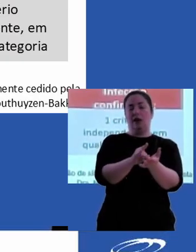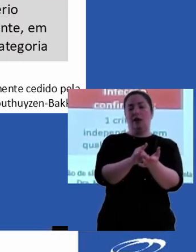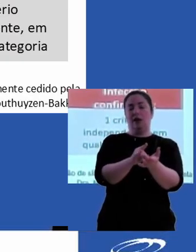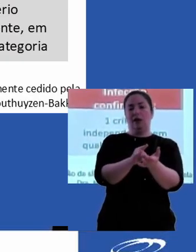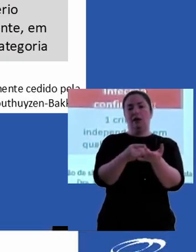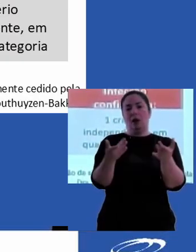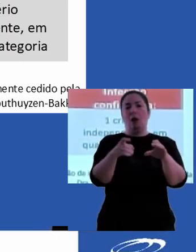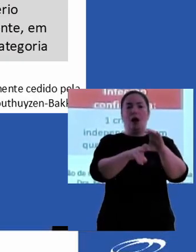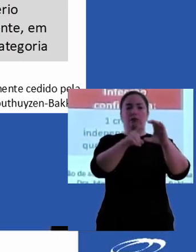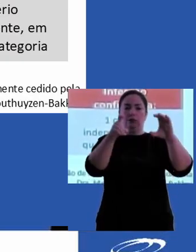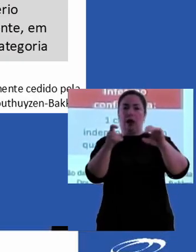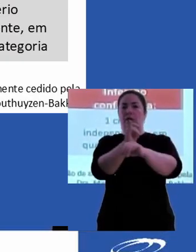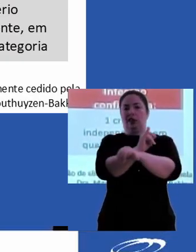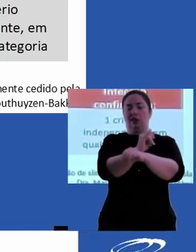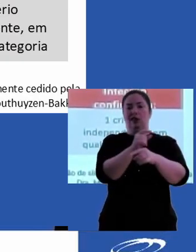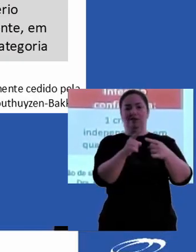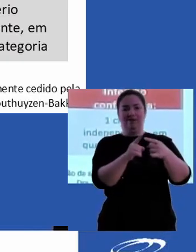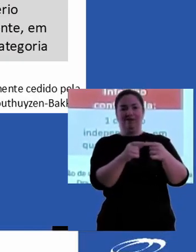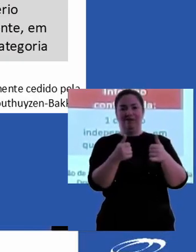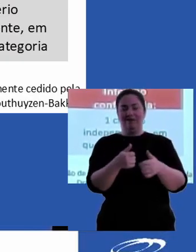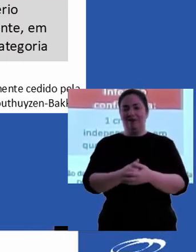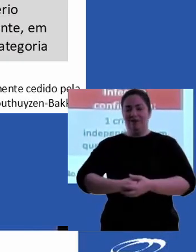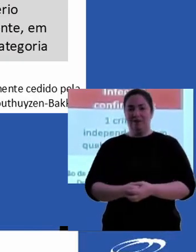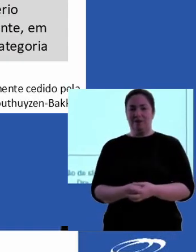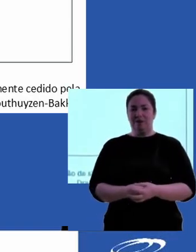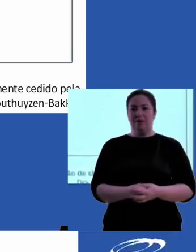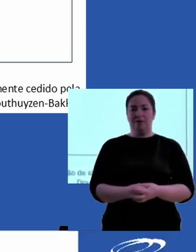o diagnóstico de infecção confirmada.